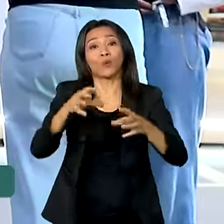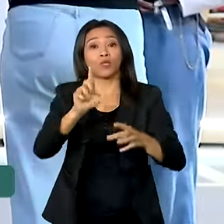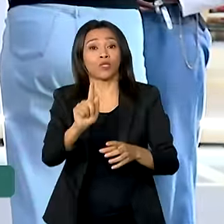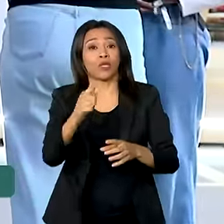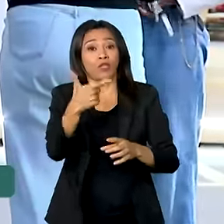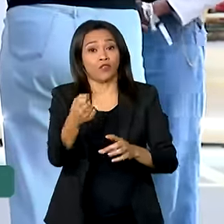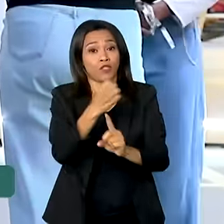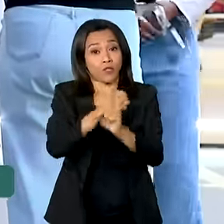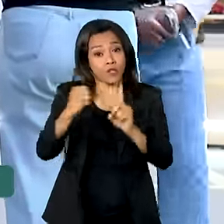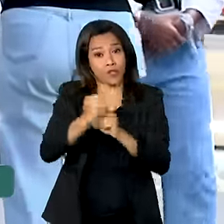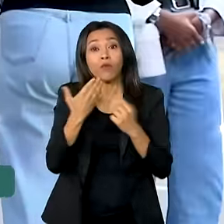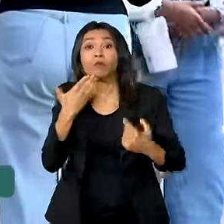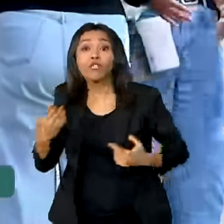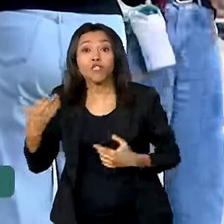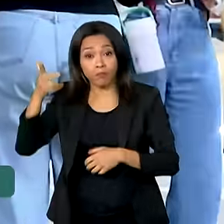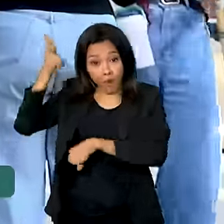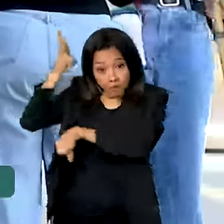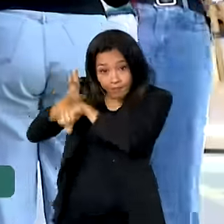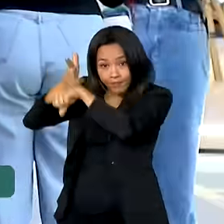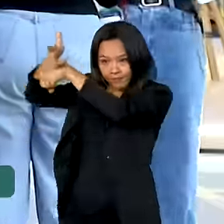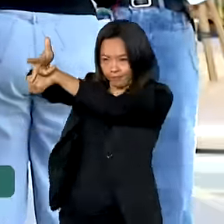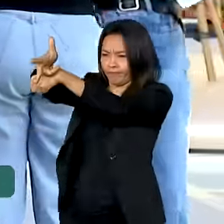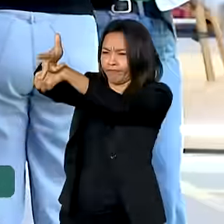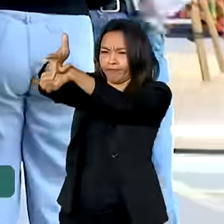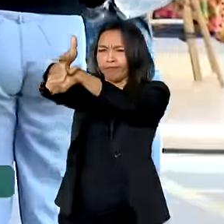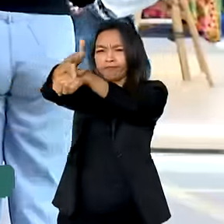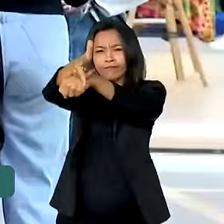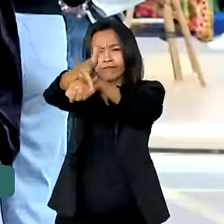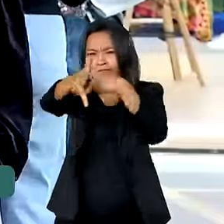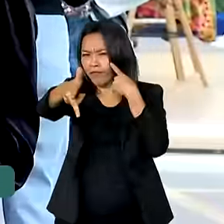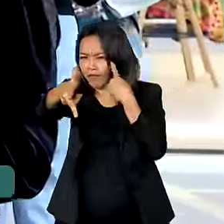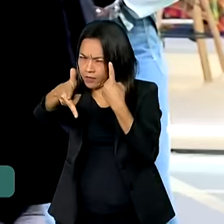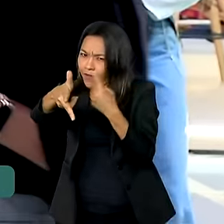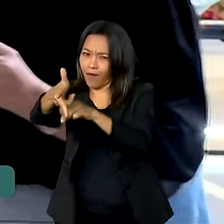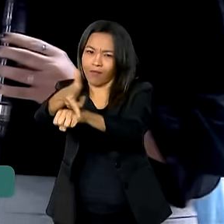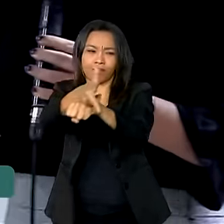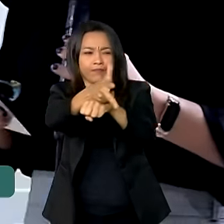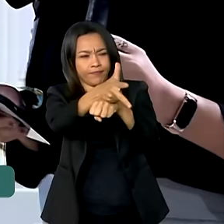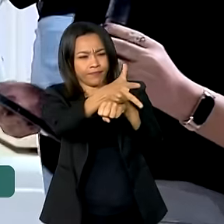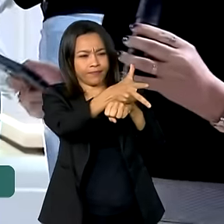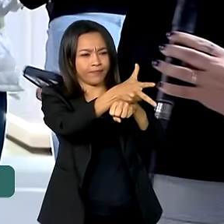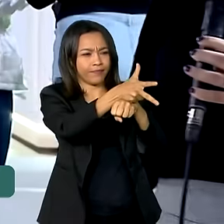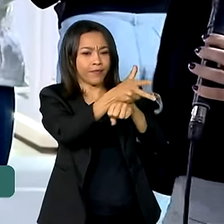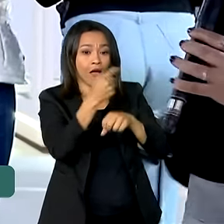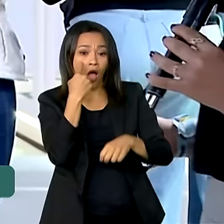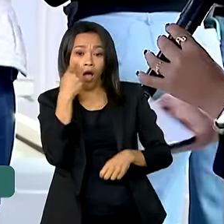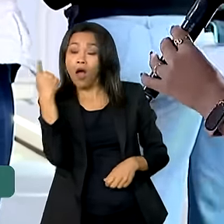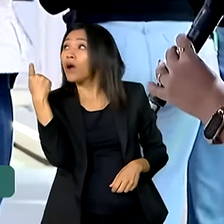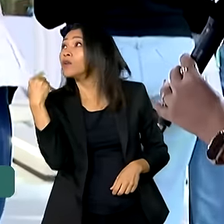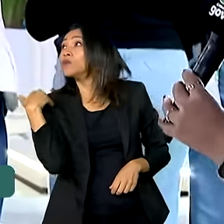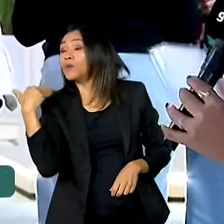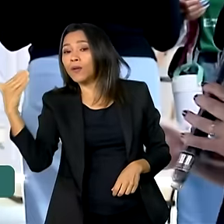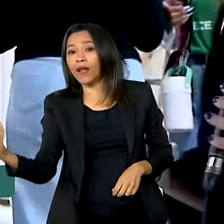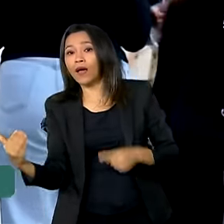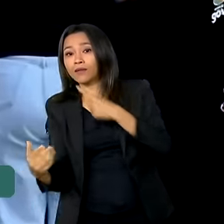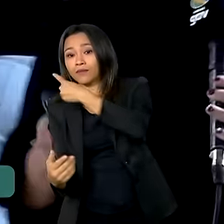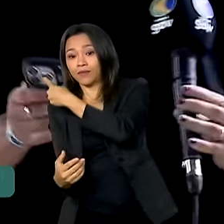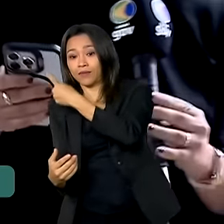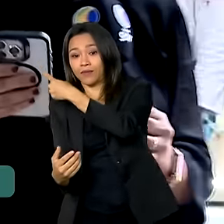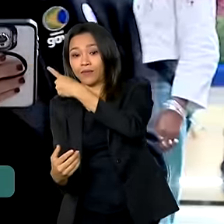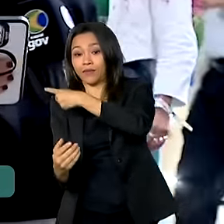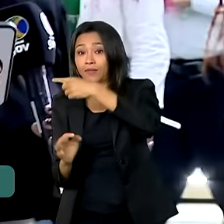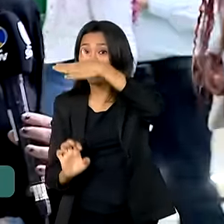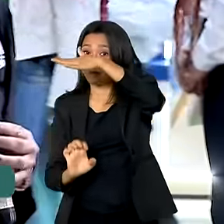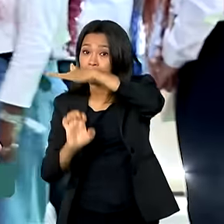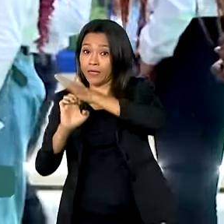repórter cinematográfico Júlio Leal dar uma passeada para mostrar para vocês como é que está aqui o ambiente, e a gente está do lado do estande da